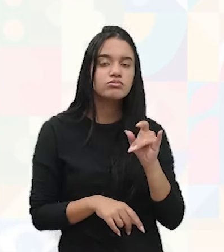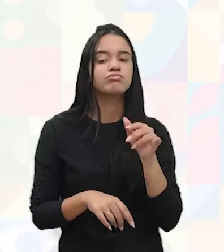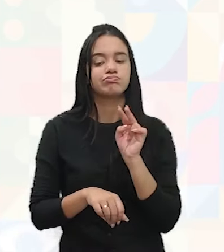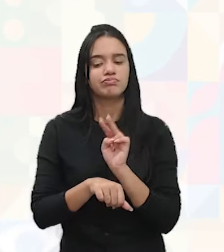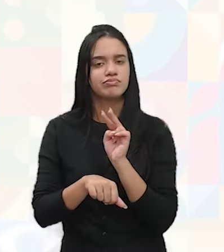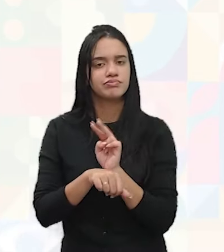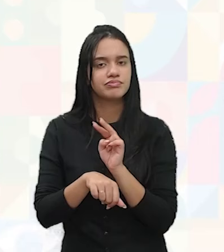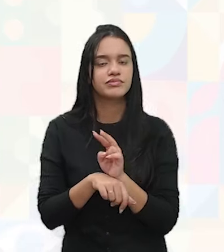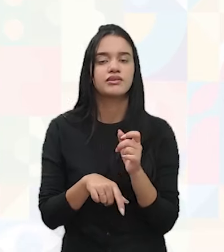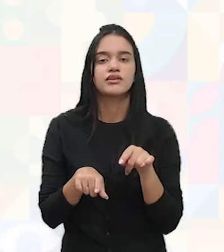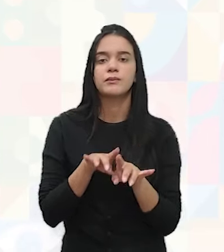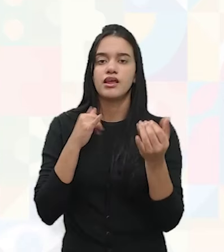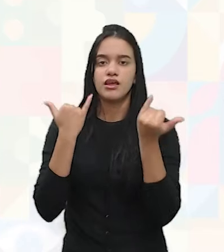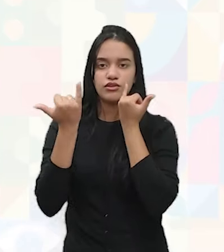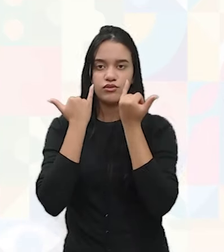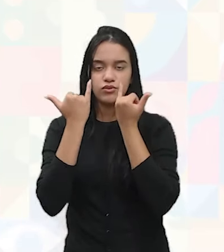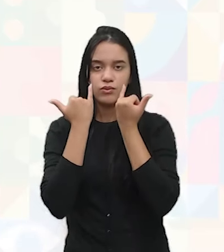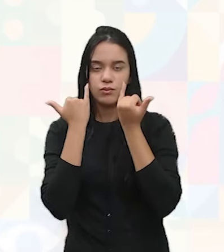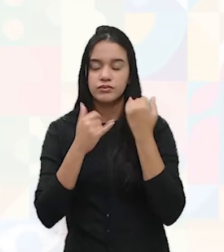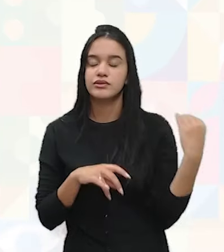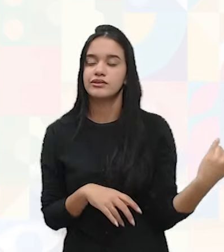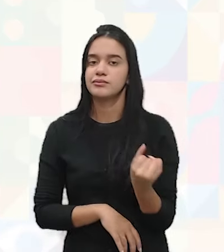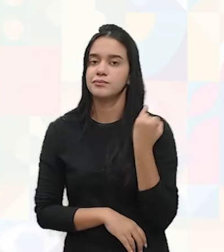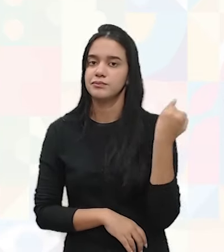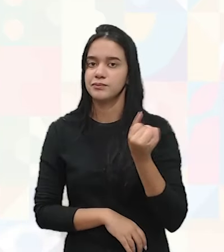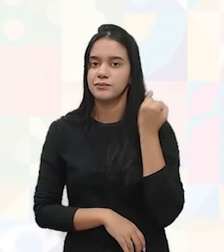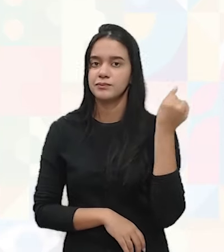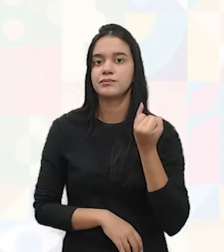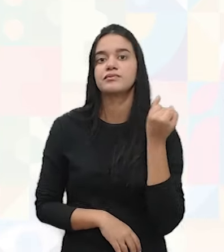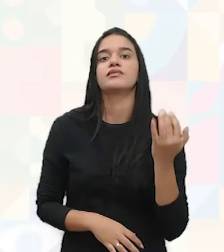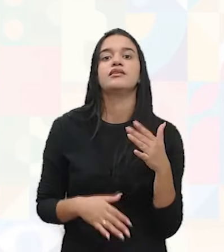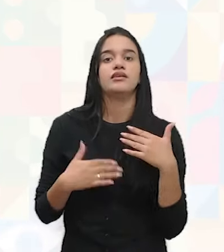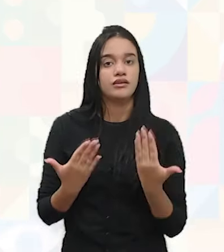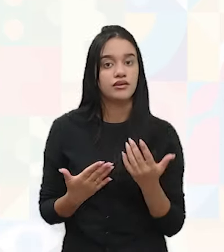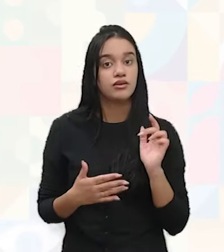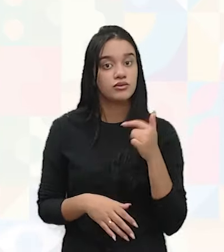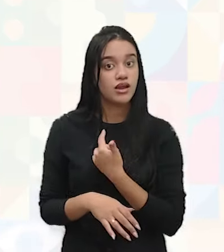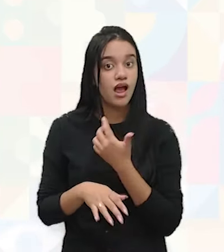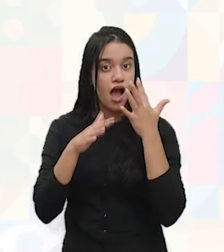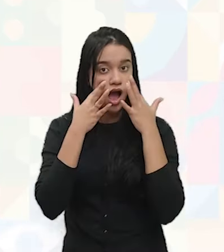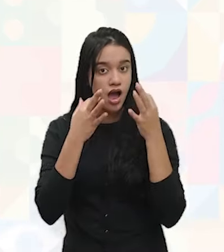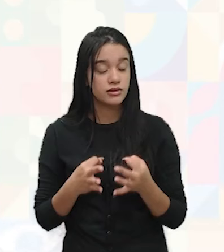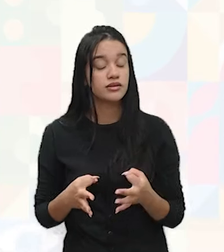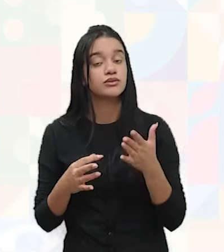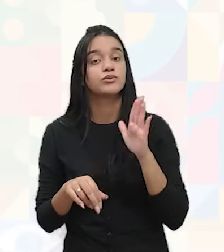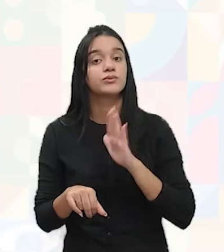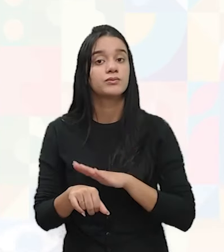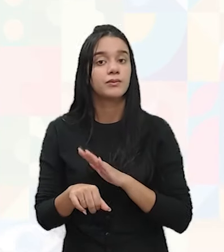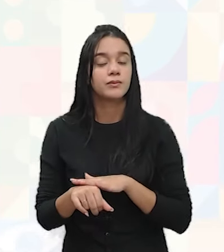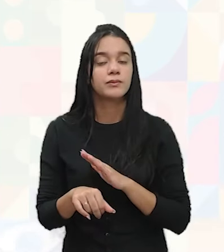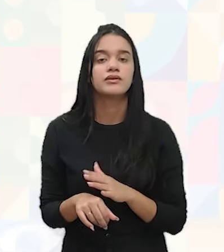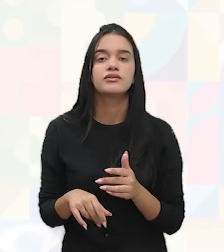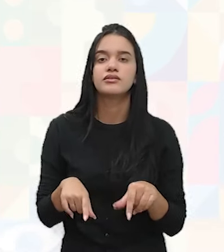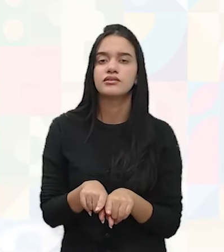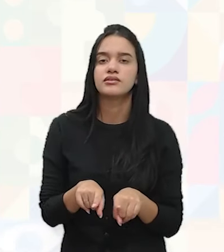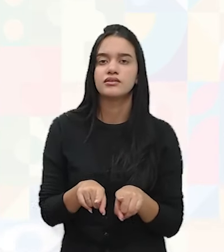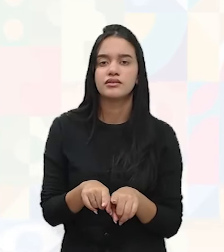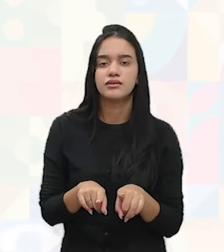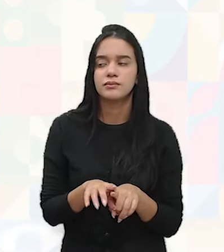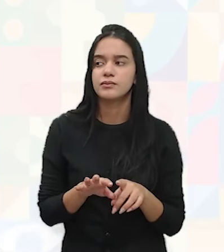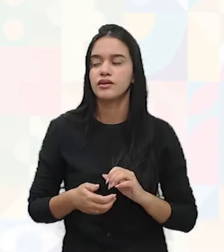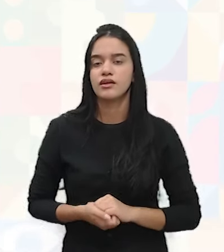falei o rótulo traz informações de extrema importância Então a gente tem que ficar atento no momento de inspeção sobre essas condições